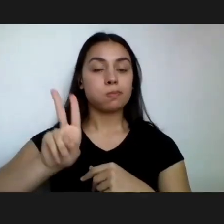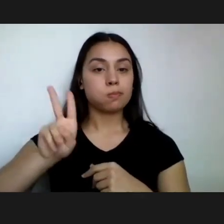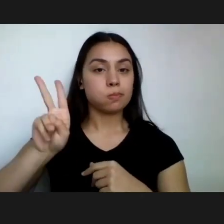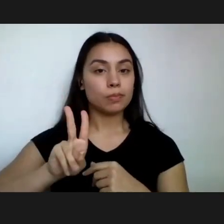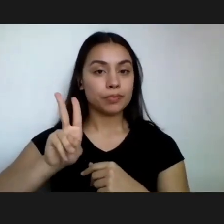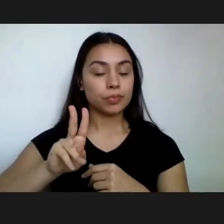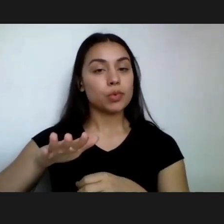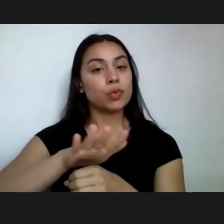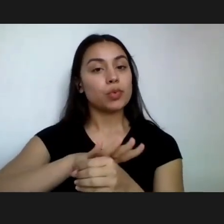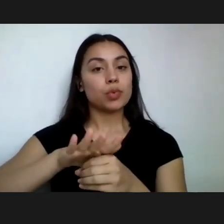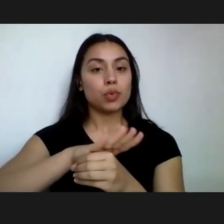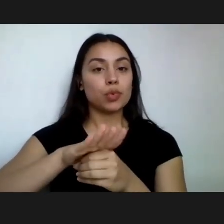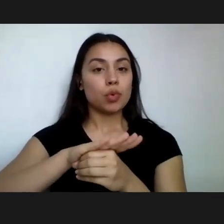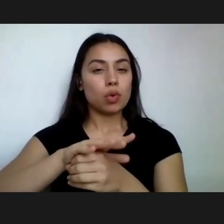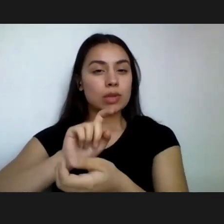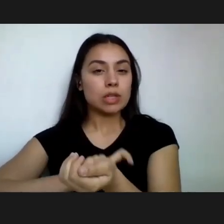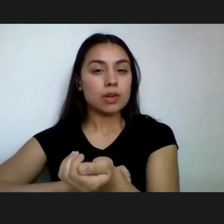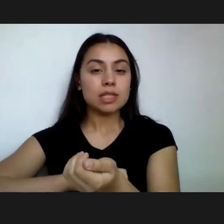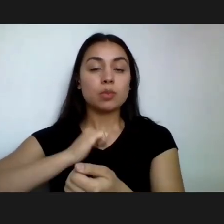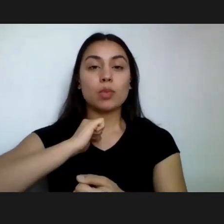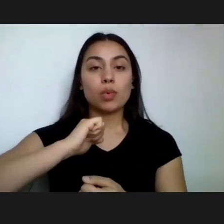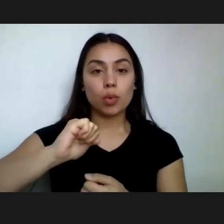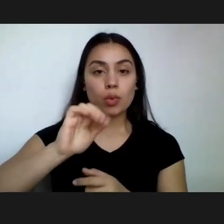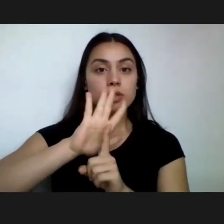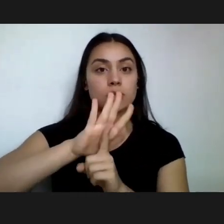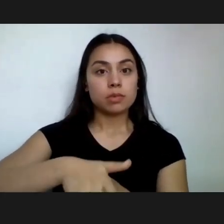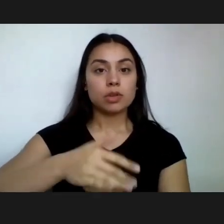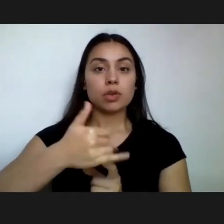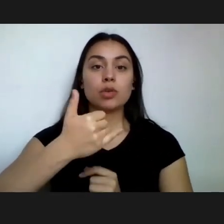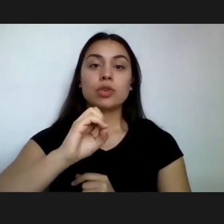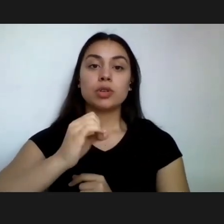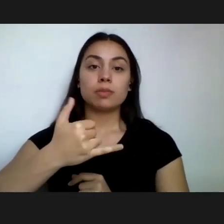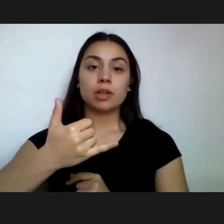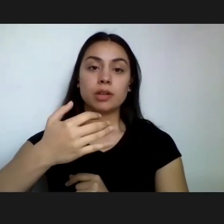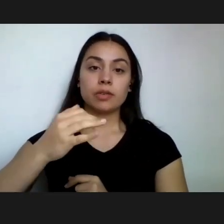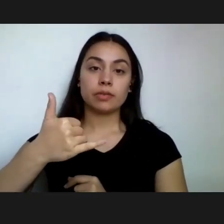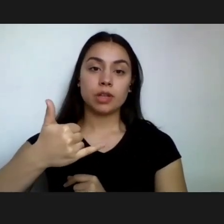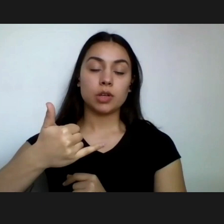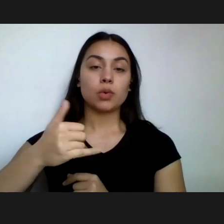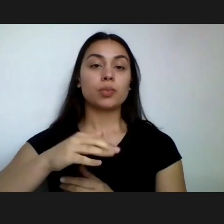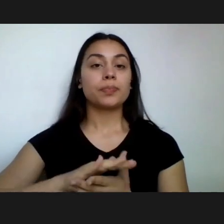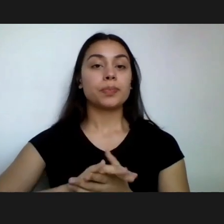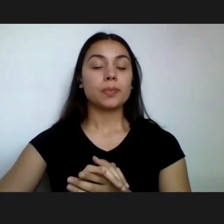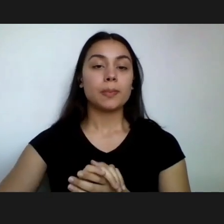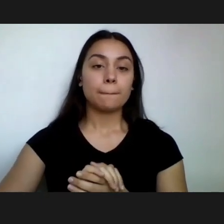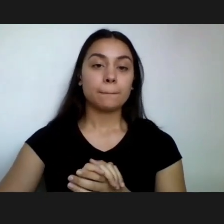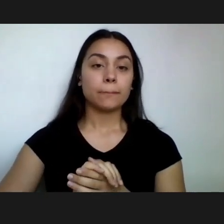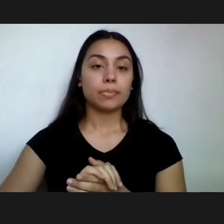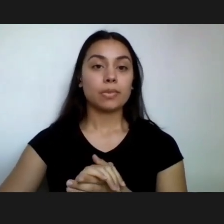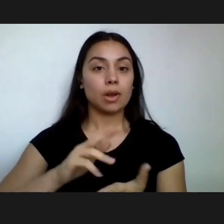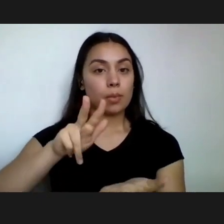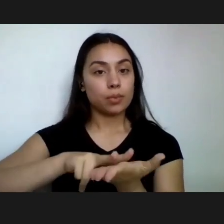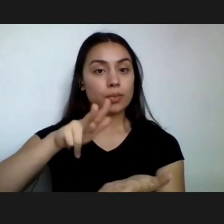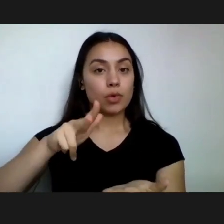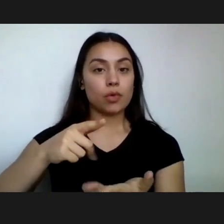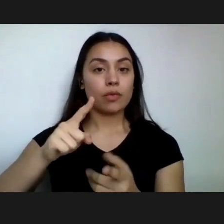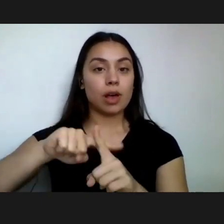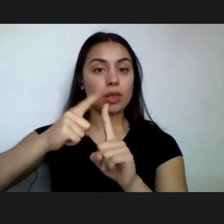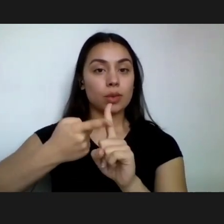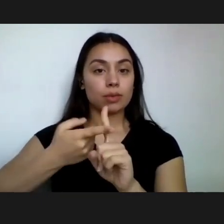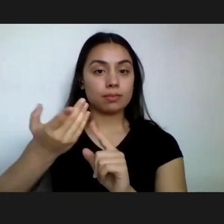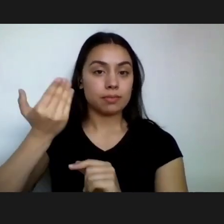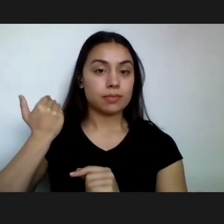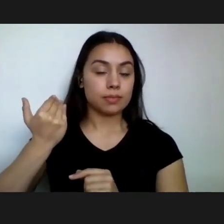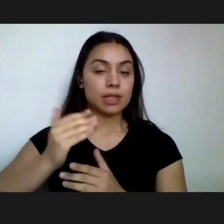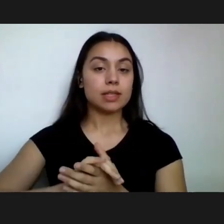Nacional de Combate ao Racismo e à Discriminação 2021-2025, que foi aprovado no ano passado. No âmbito deste